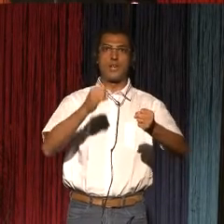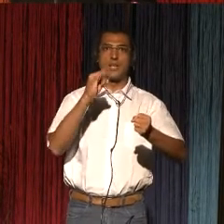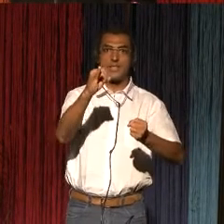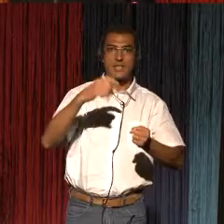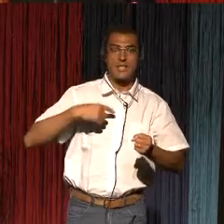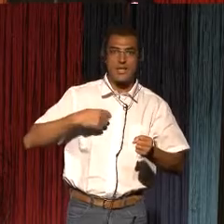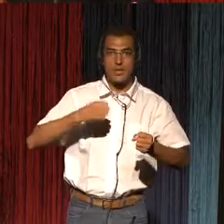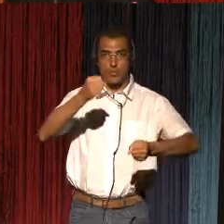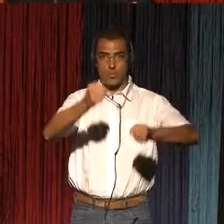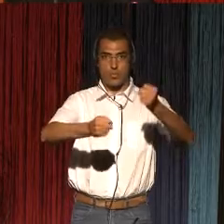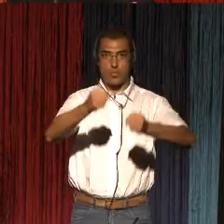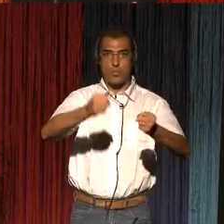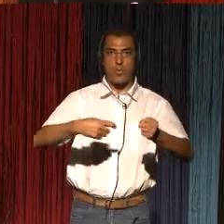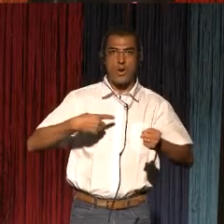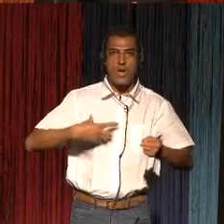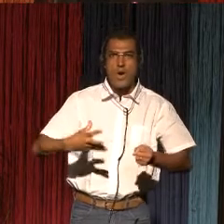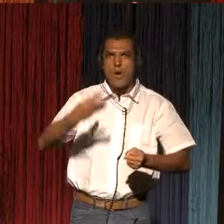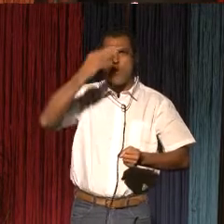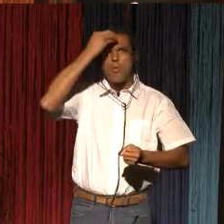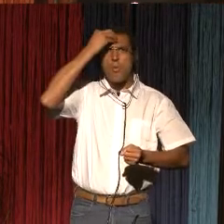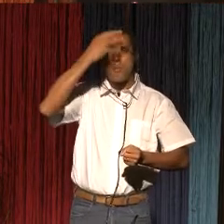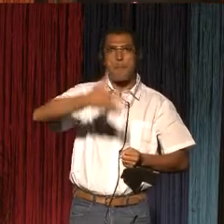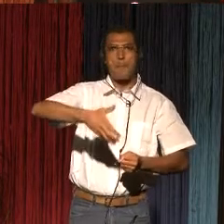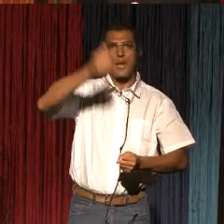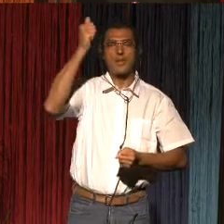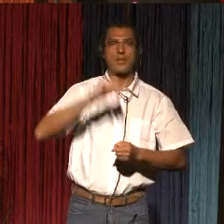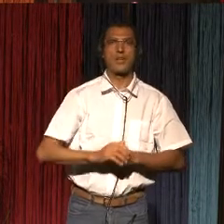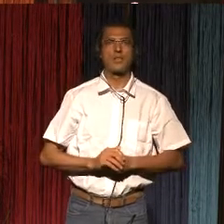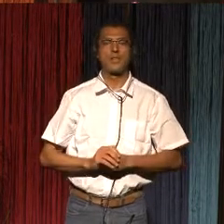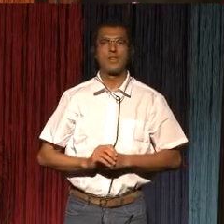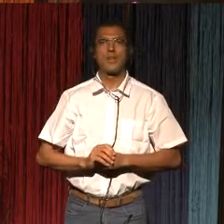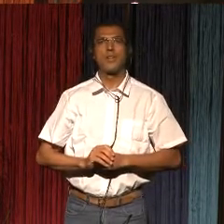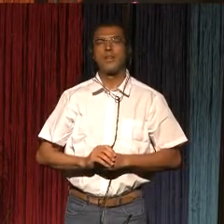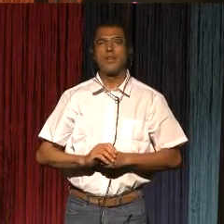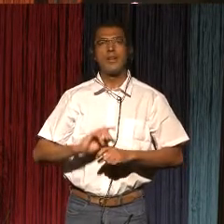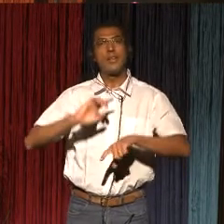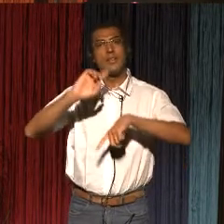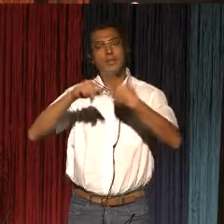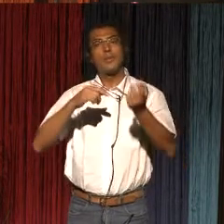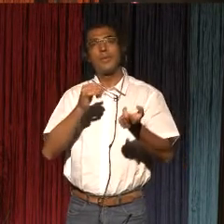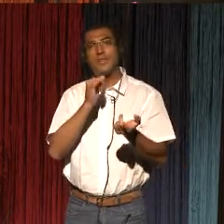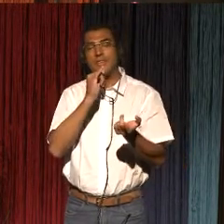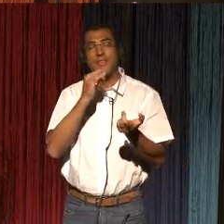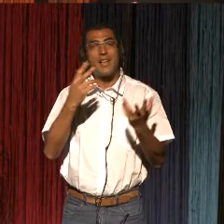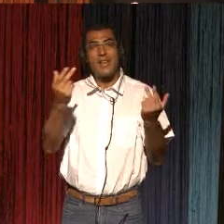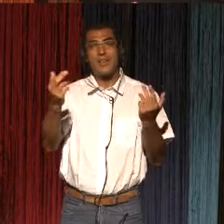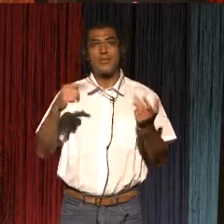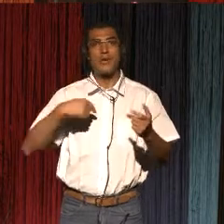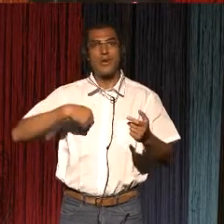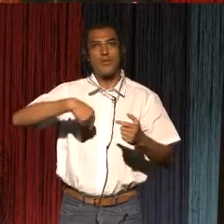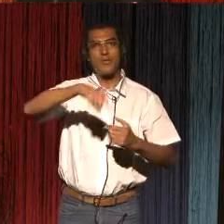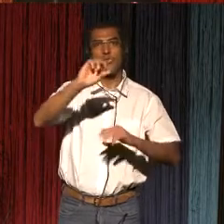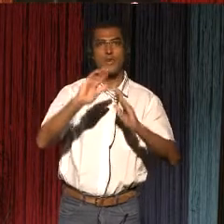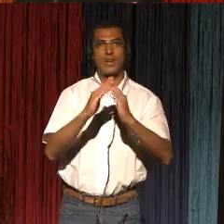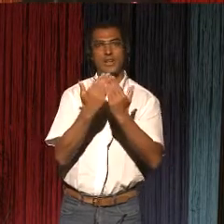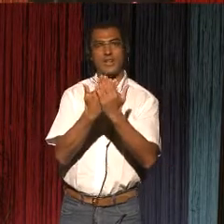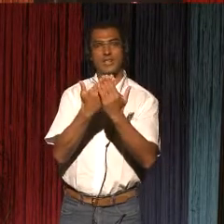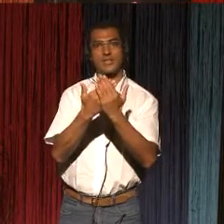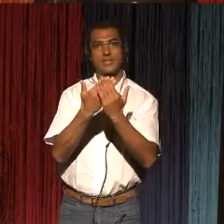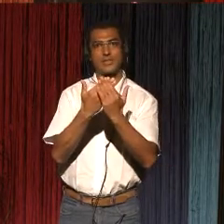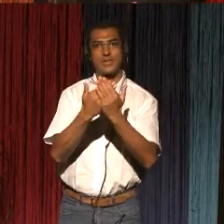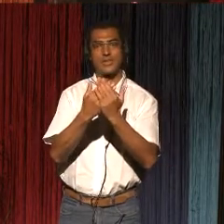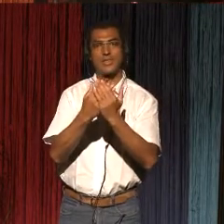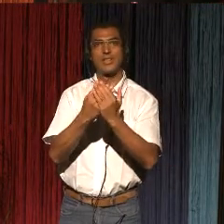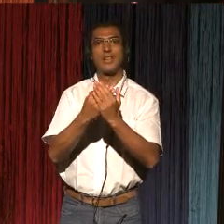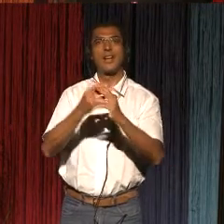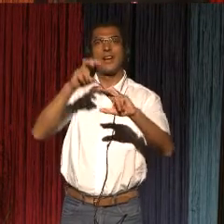passivamente. E parece que a gente esquece isso quando a gente vai à escola. E normalmente os alunos ficam como estão todos aqui,